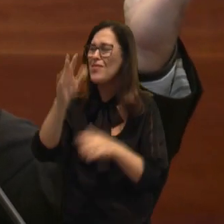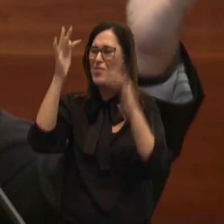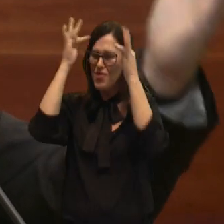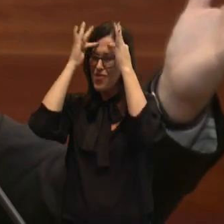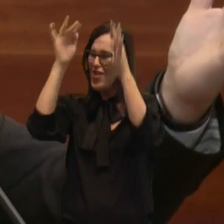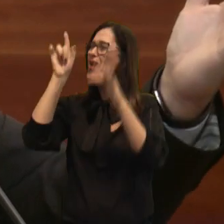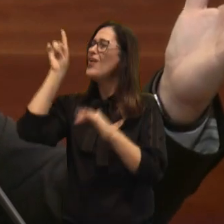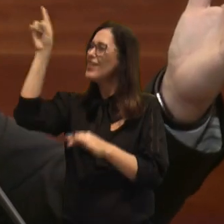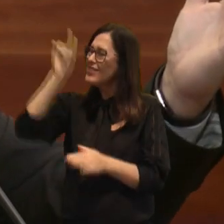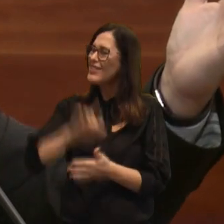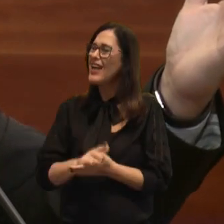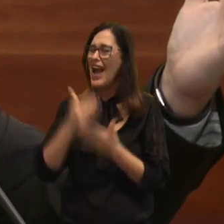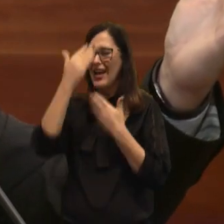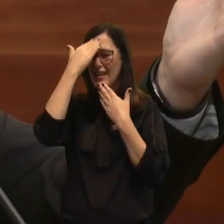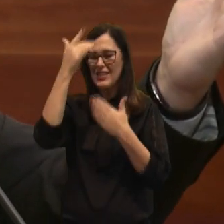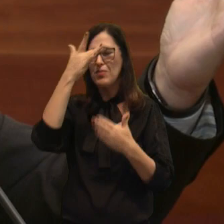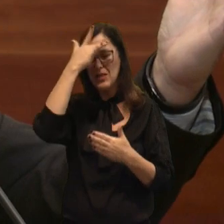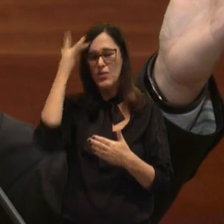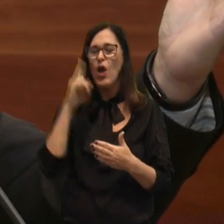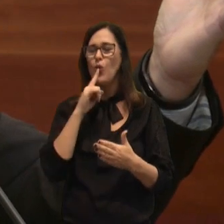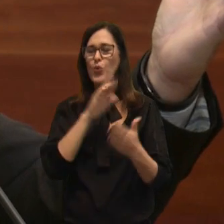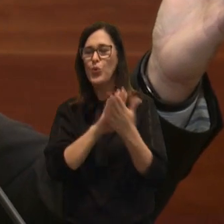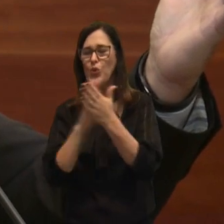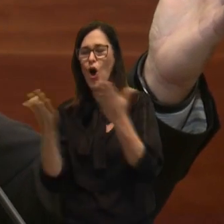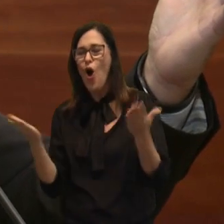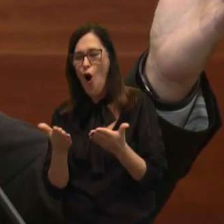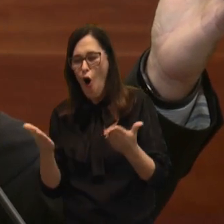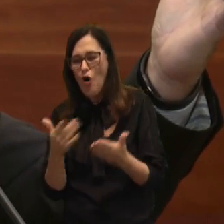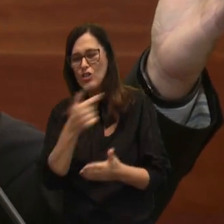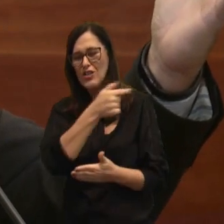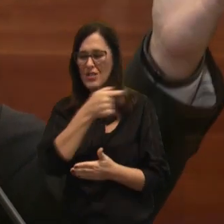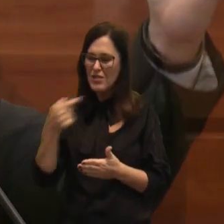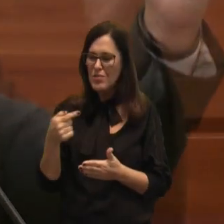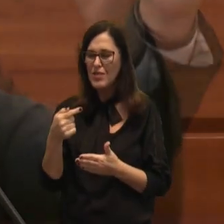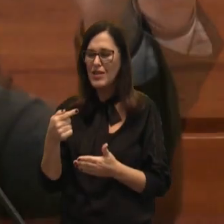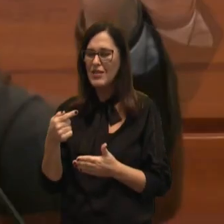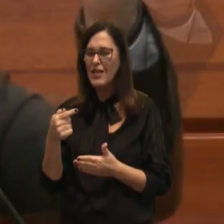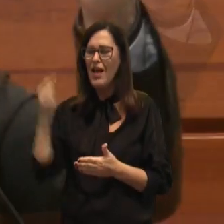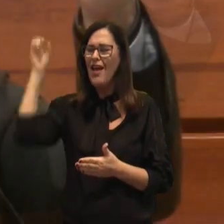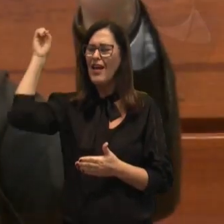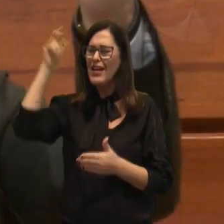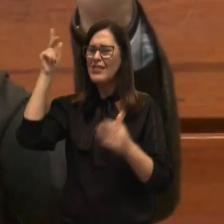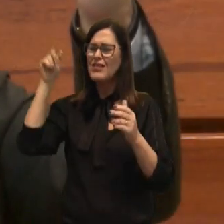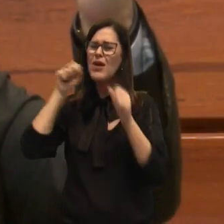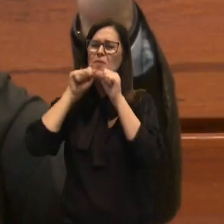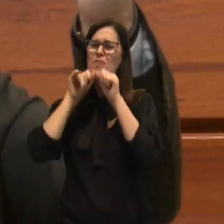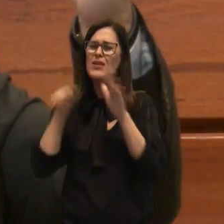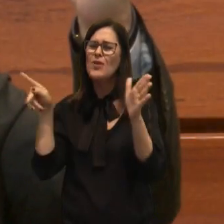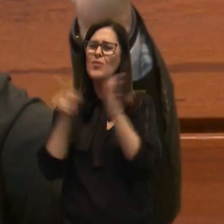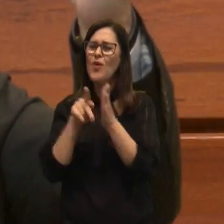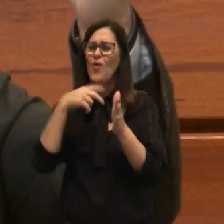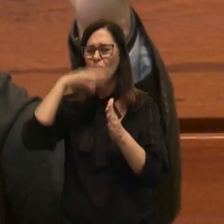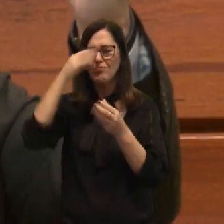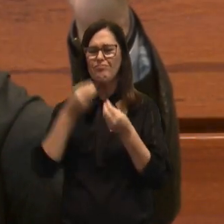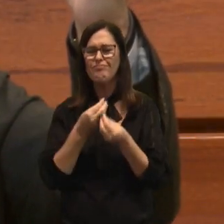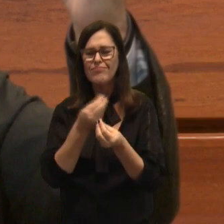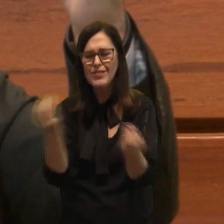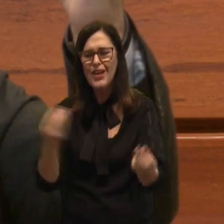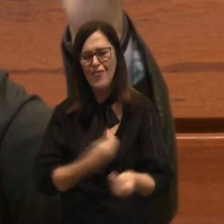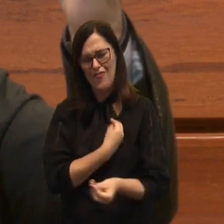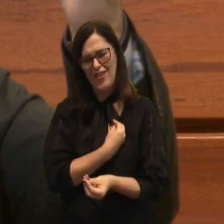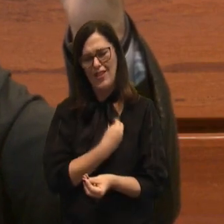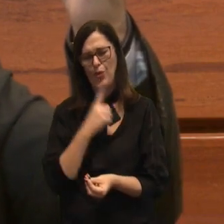Te agradecemos pelos aniversariantes, Pai, de hoje, desta semana, que a graça e a bênção do Senhor seja sobre